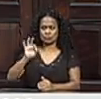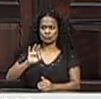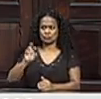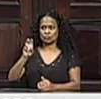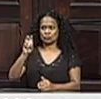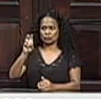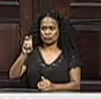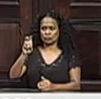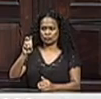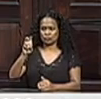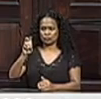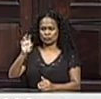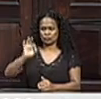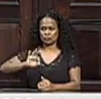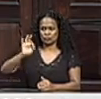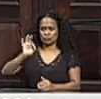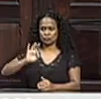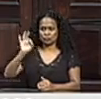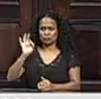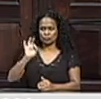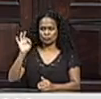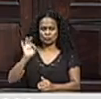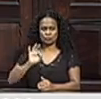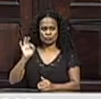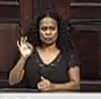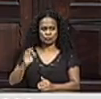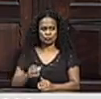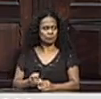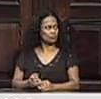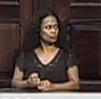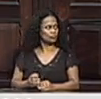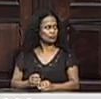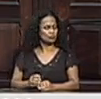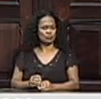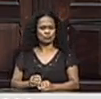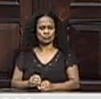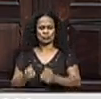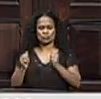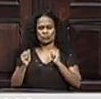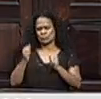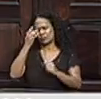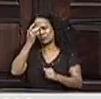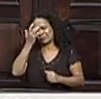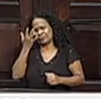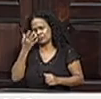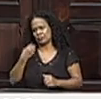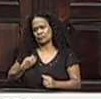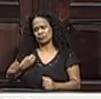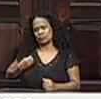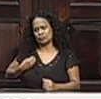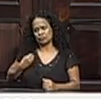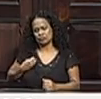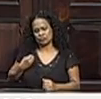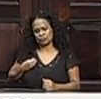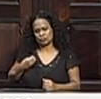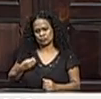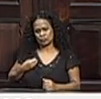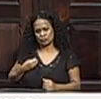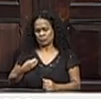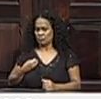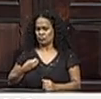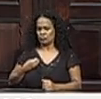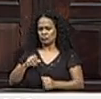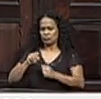foi destacada pelo PDT. Senhor presidente, posso facilitar a vida? Por gentileza, Do deputado relator. Paulo Ramos. Que ele